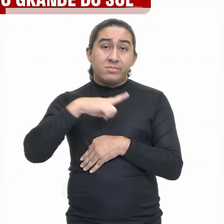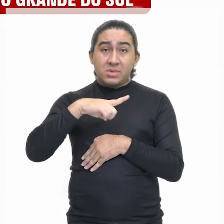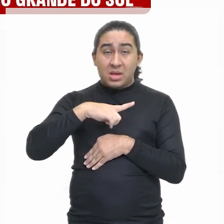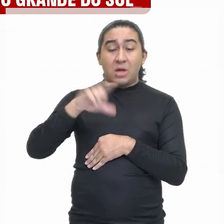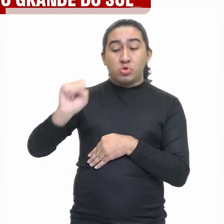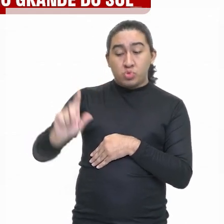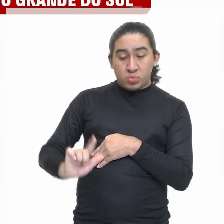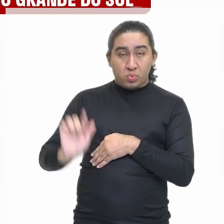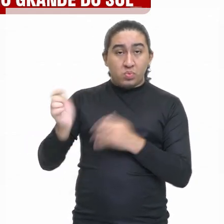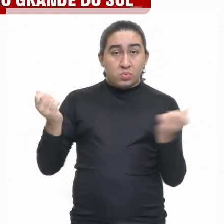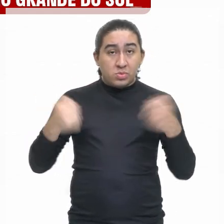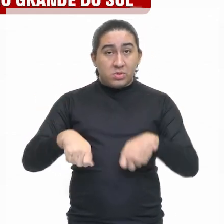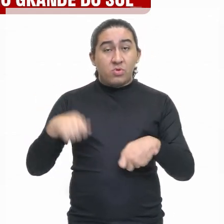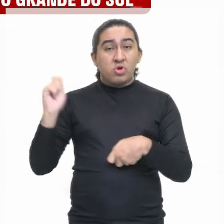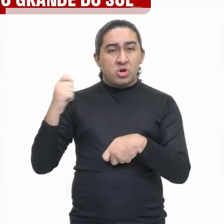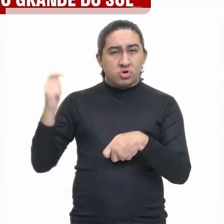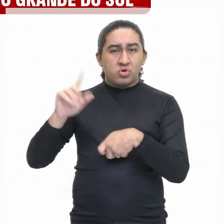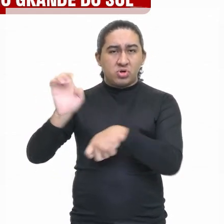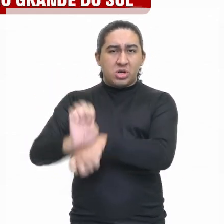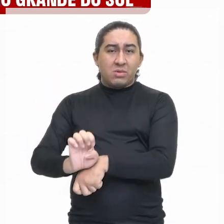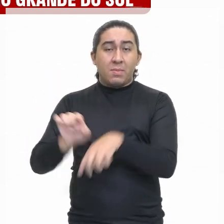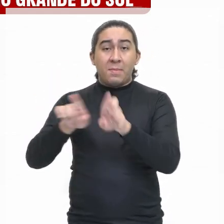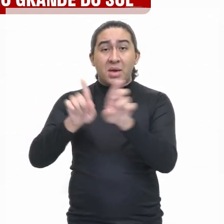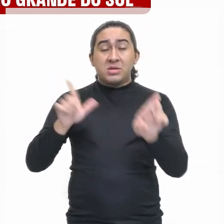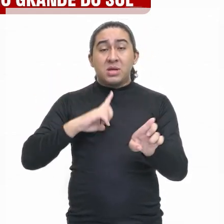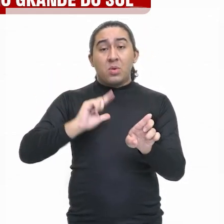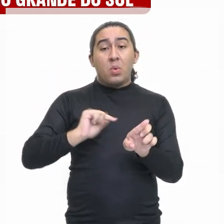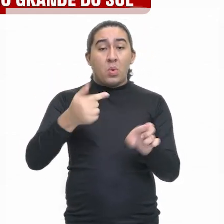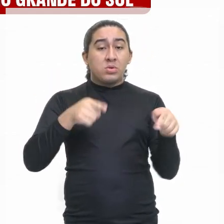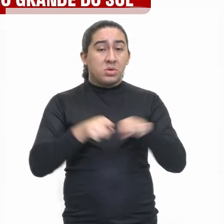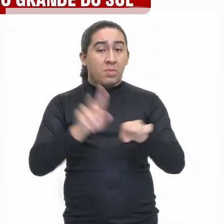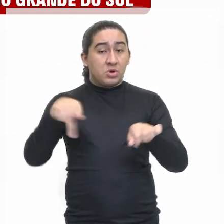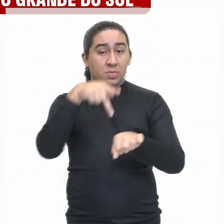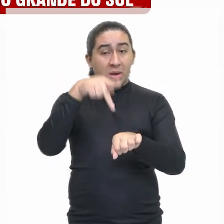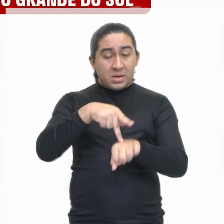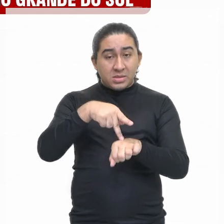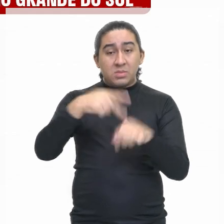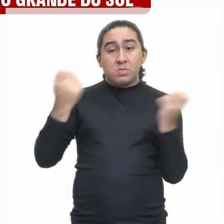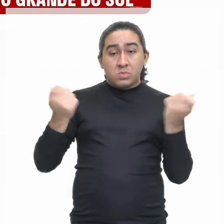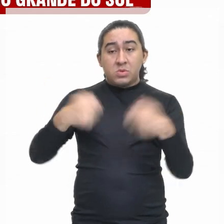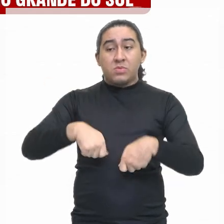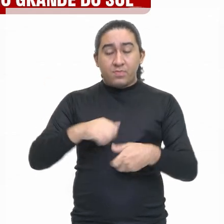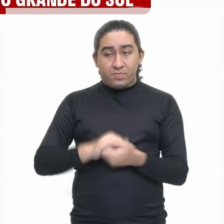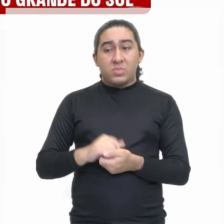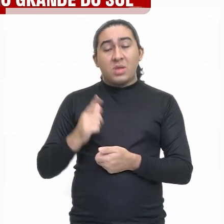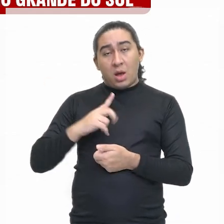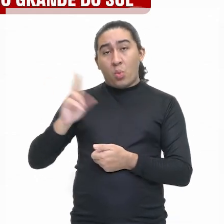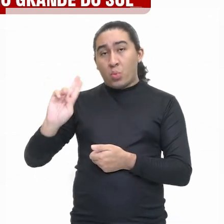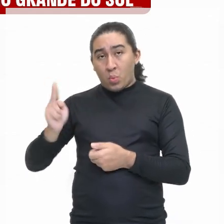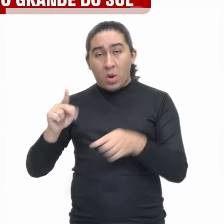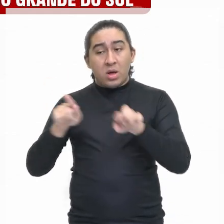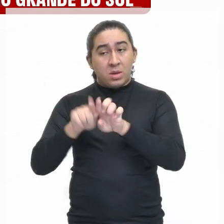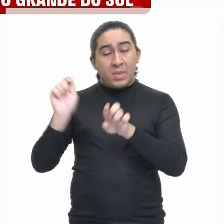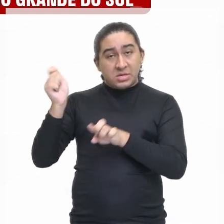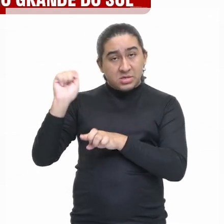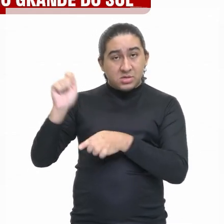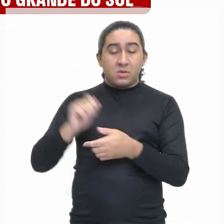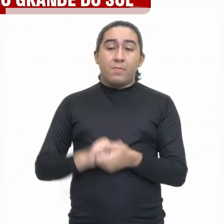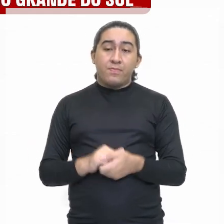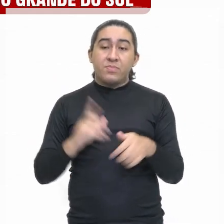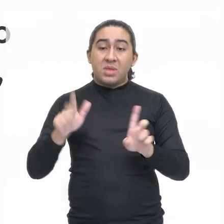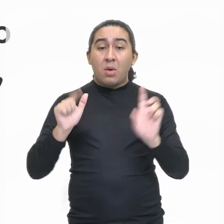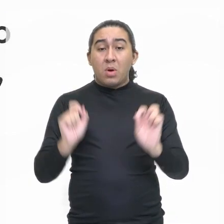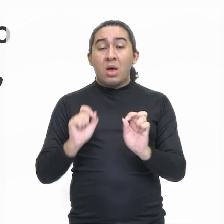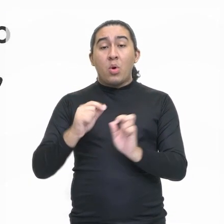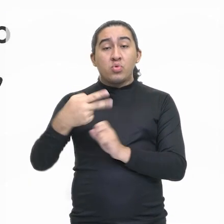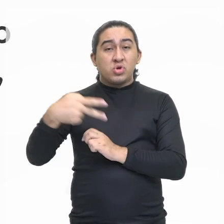Sul, mas também ocupa outras áreas como Uruguai e Argentina. E o bioma Pampa, ele é o